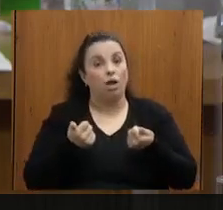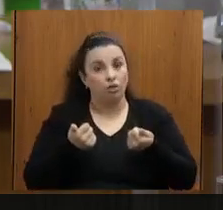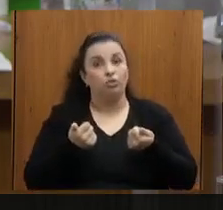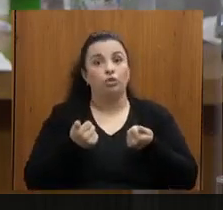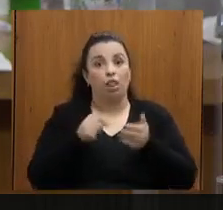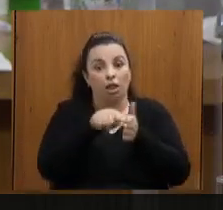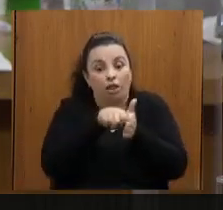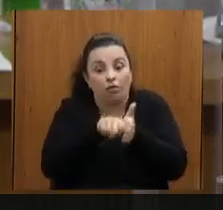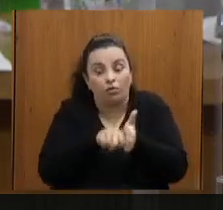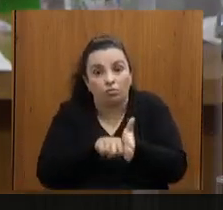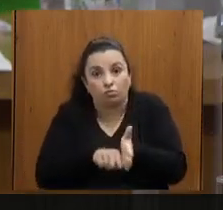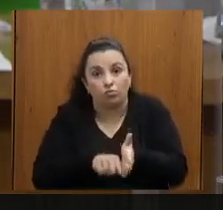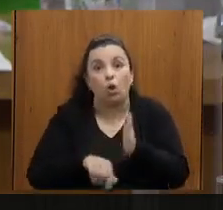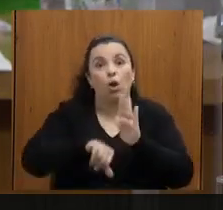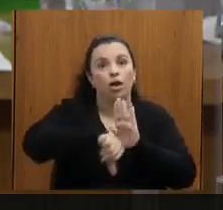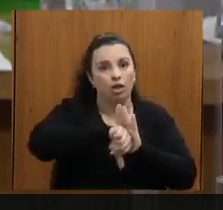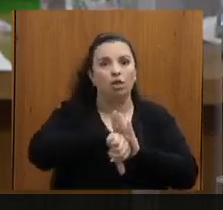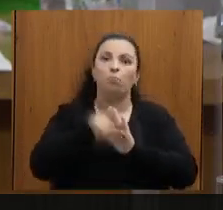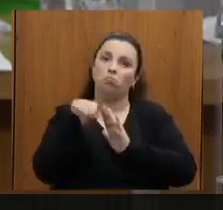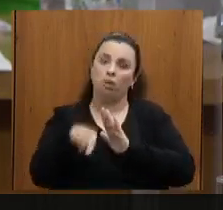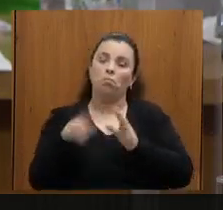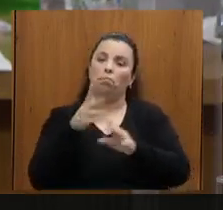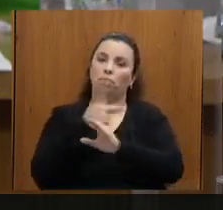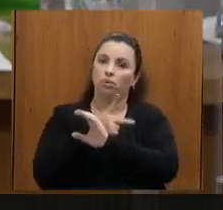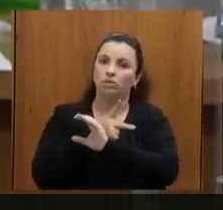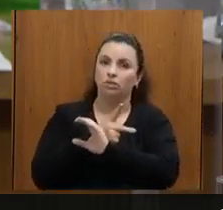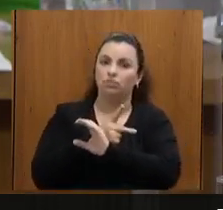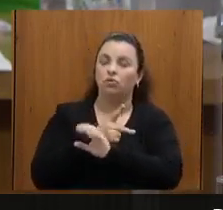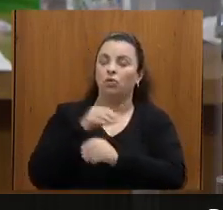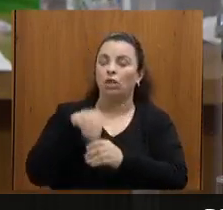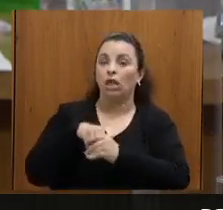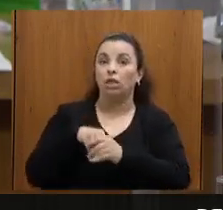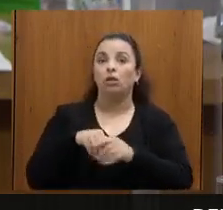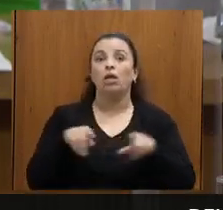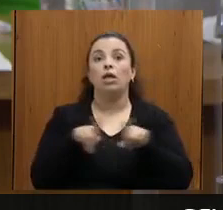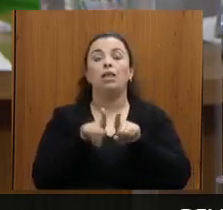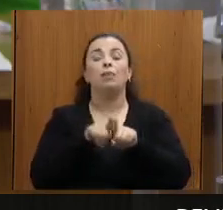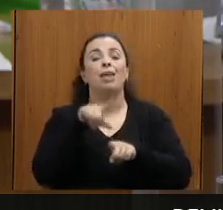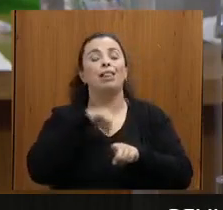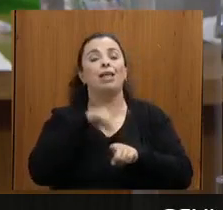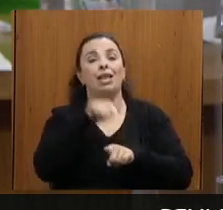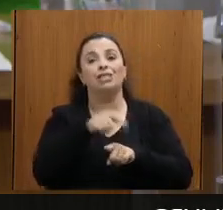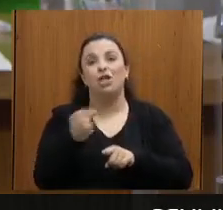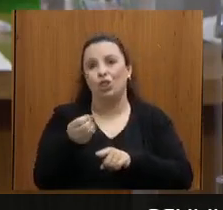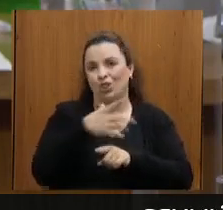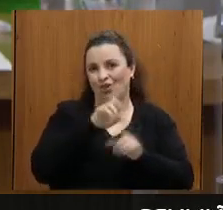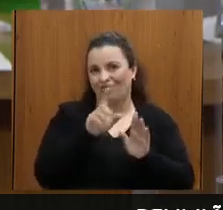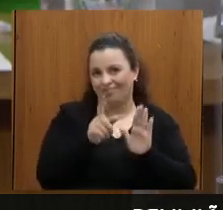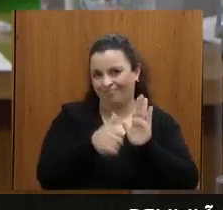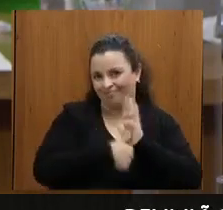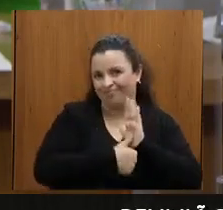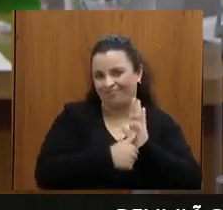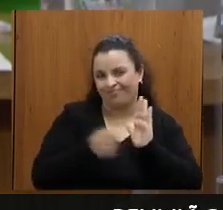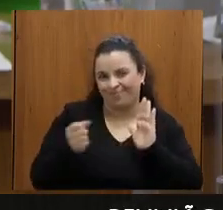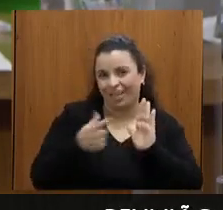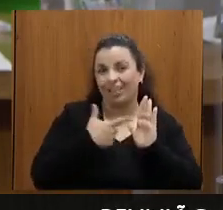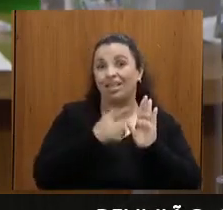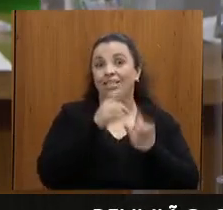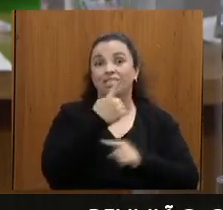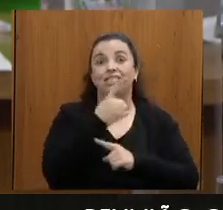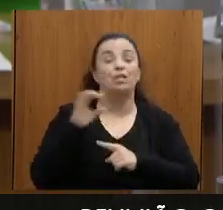investigação criminal por parte da Polícia Civil, a gente vai ter também, finalmente, nossa nova carteira de identidade implantada, 100% digital.